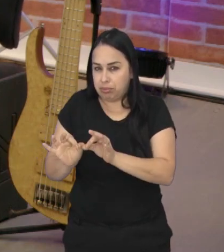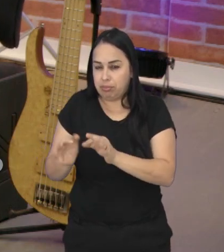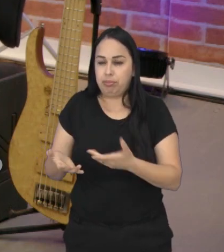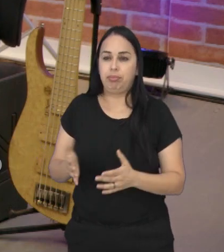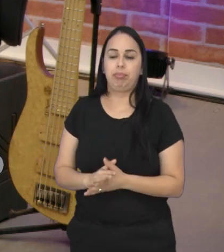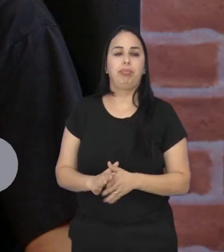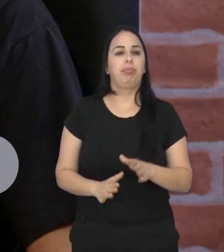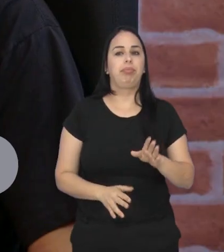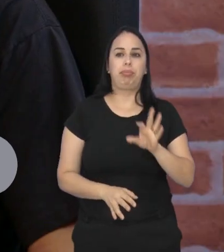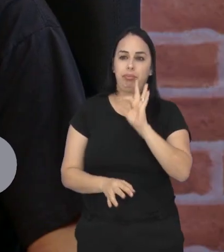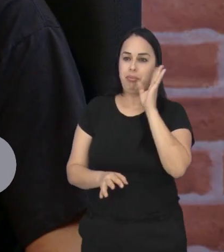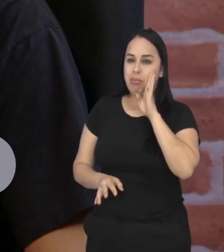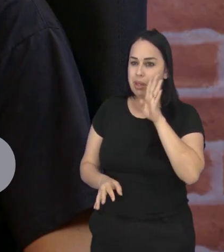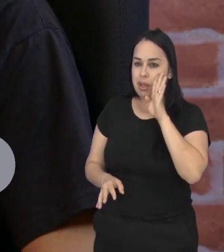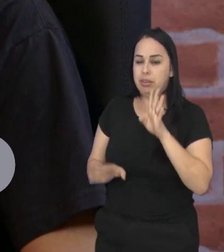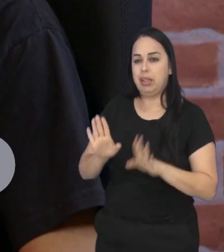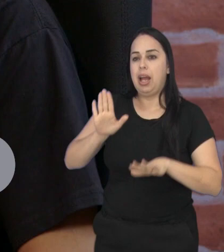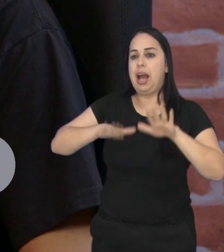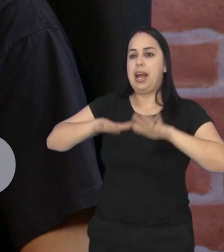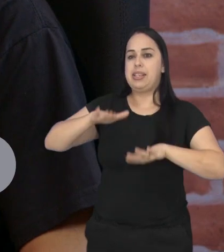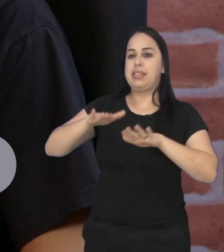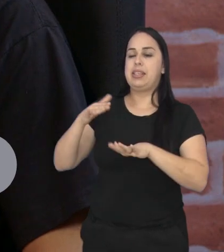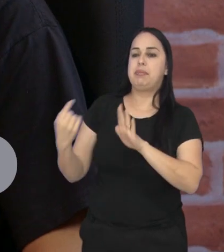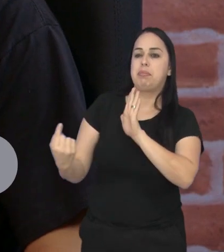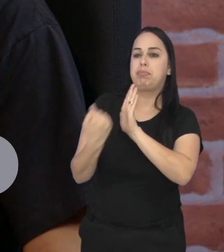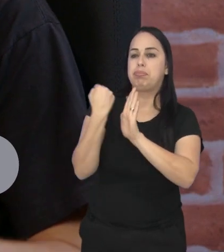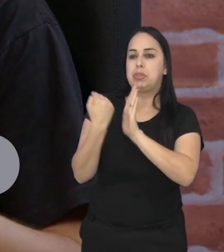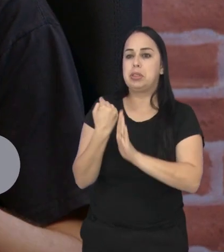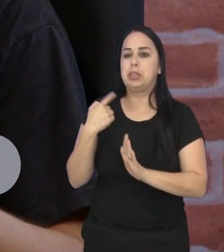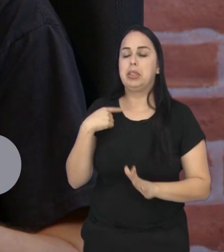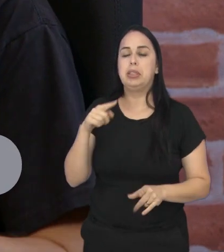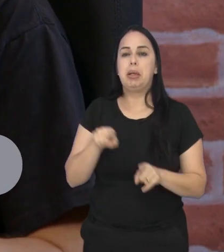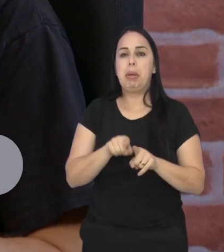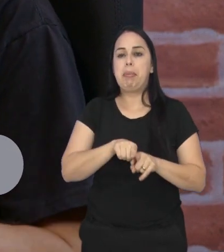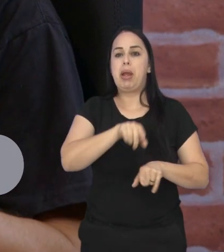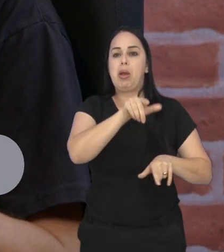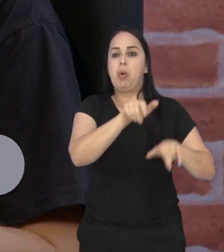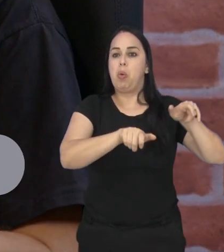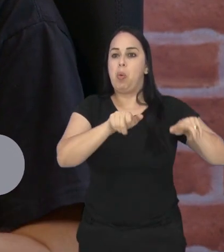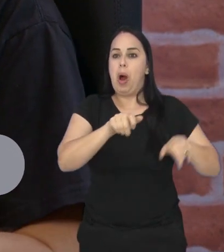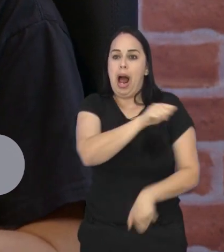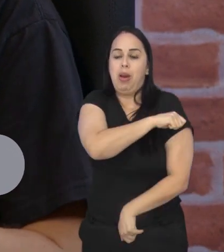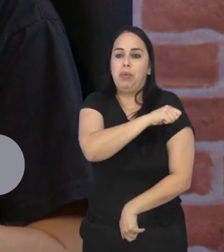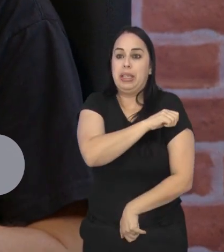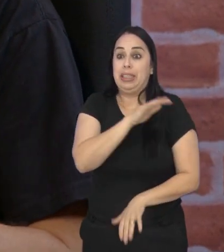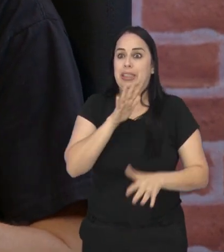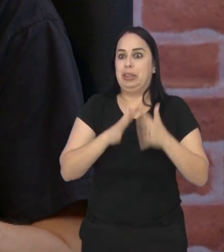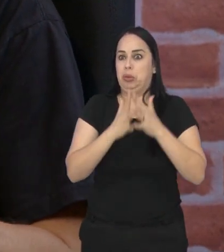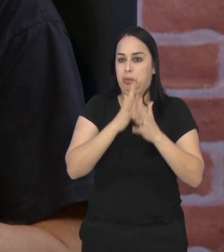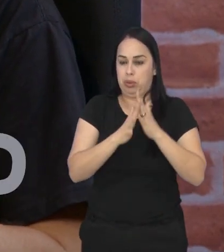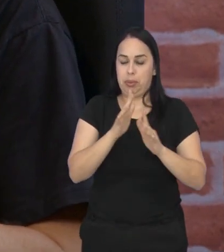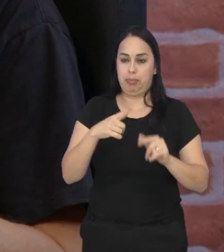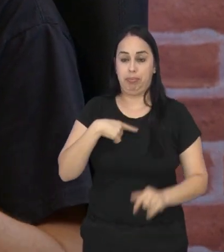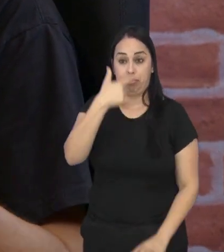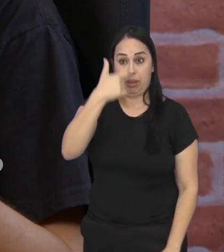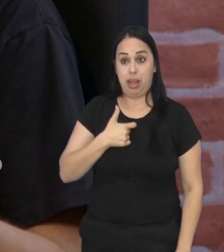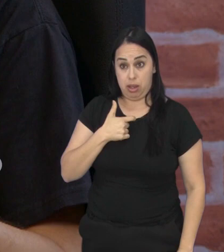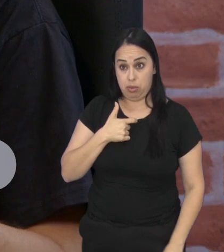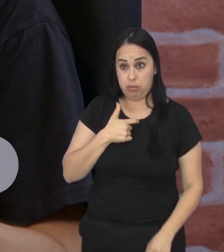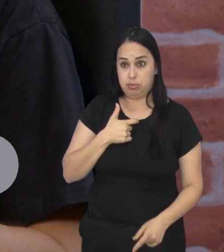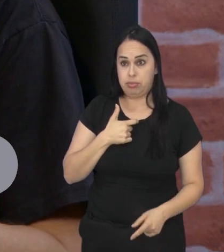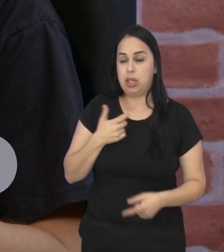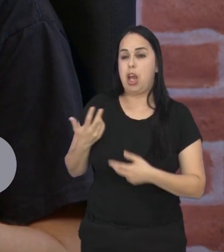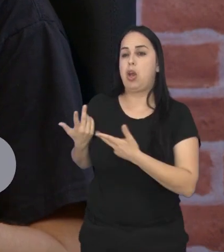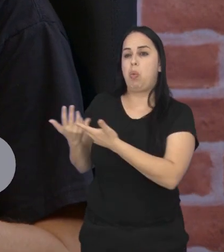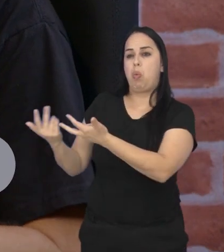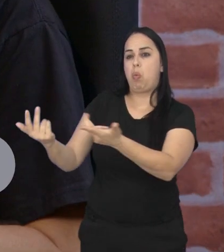cara, é legal você falar disso, porque às vezes a gente pega muito isso na cabeça do aluno, assim, essa confusão. Eu, assim como muitas